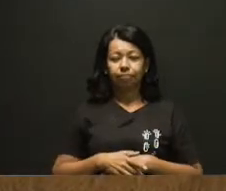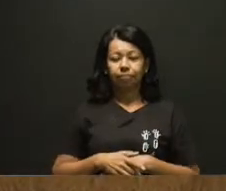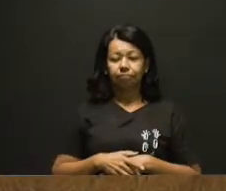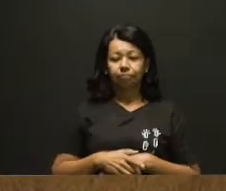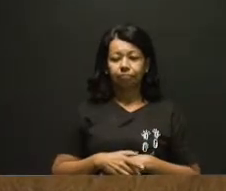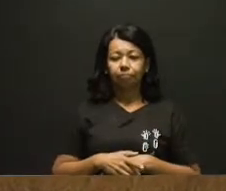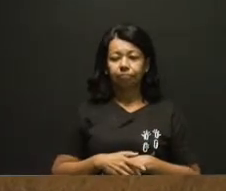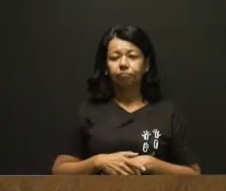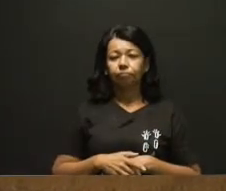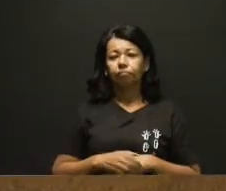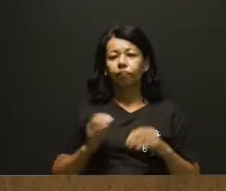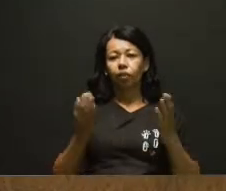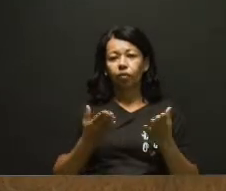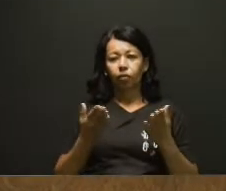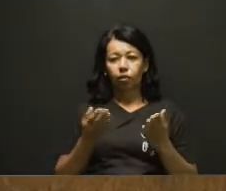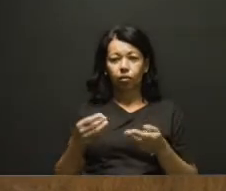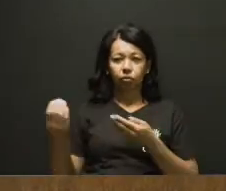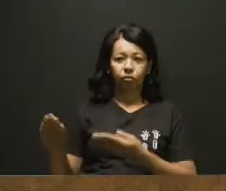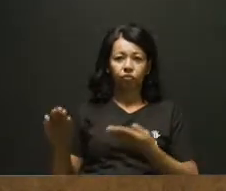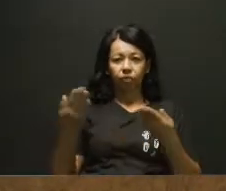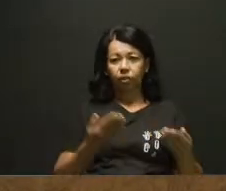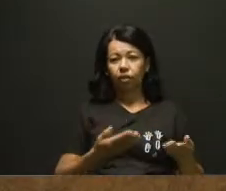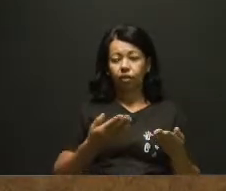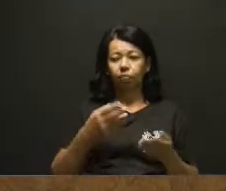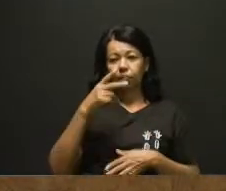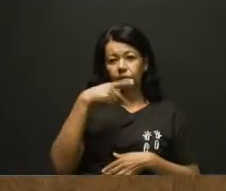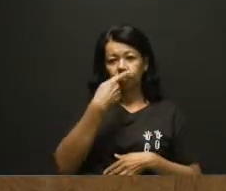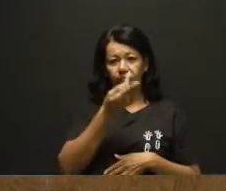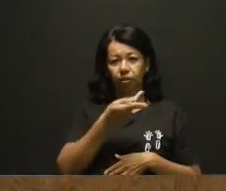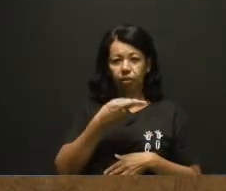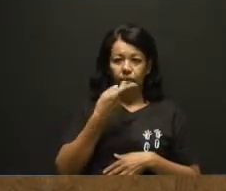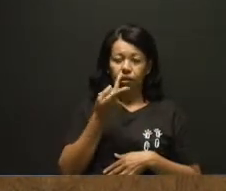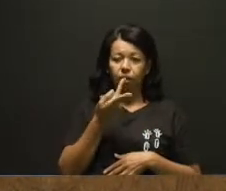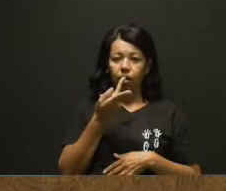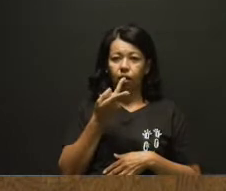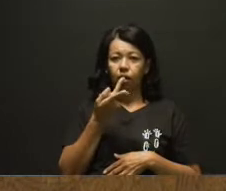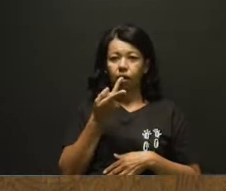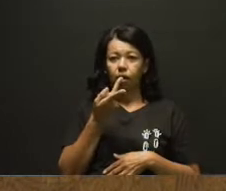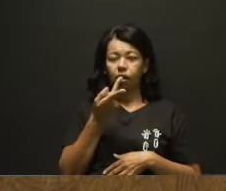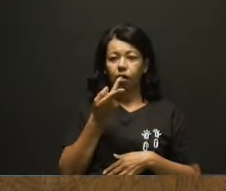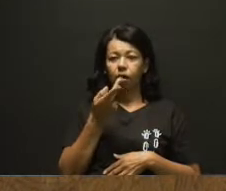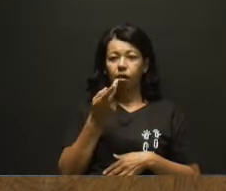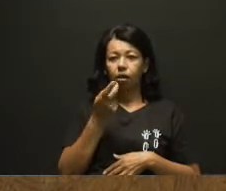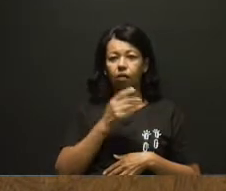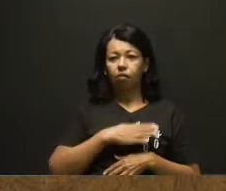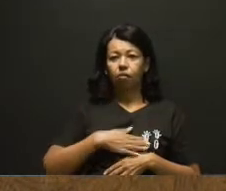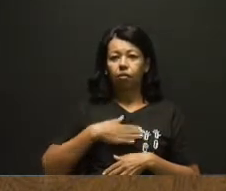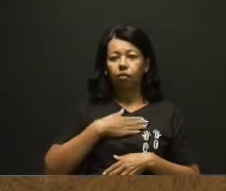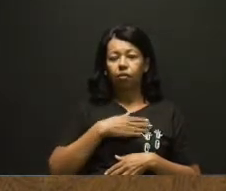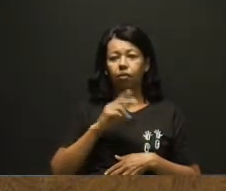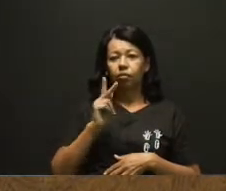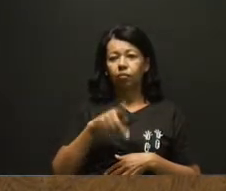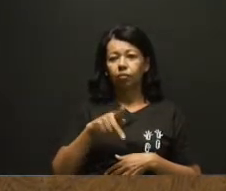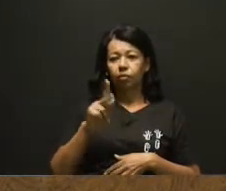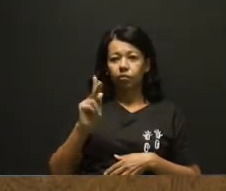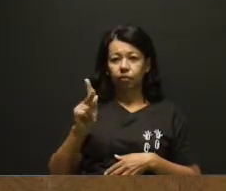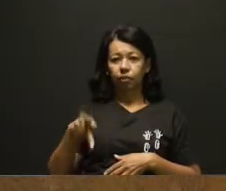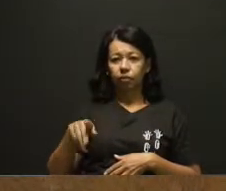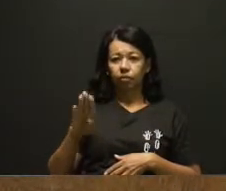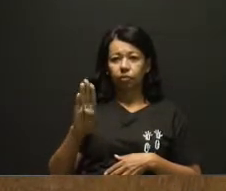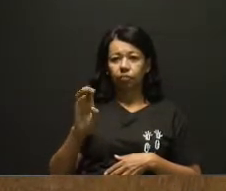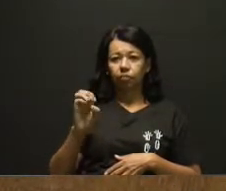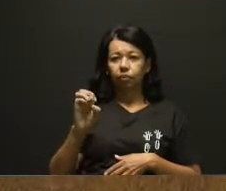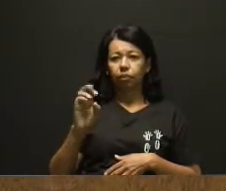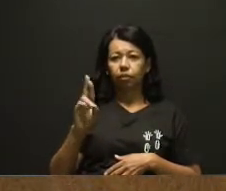quero agora fazer o convite para uso da palavra nosso querido professor benildo melo